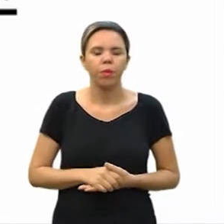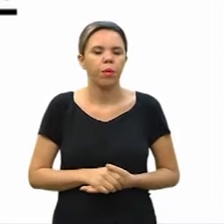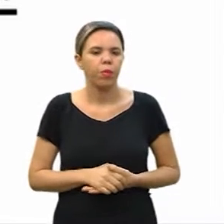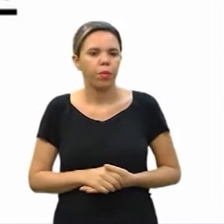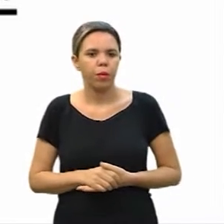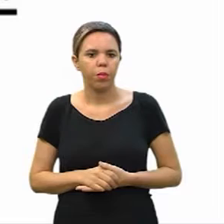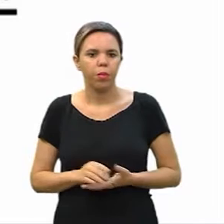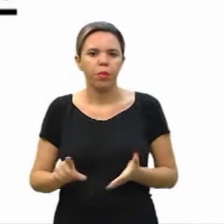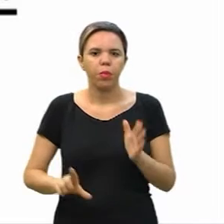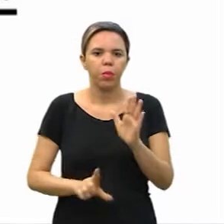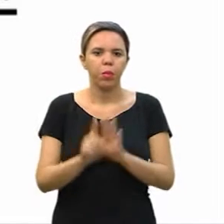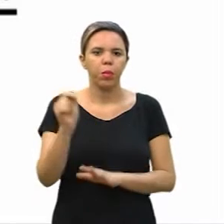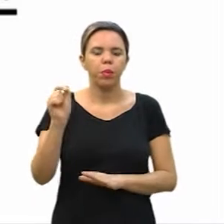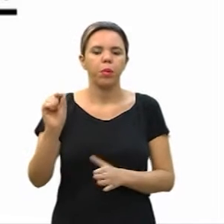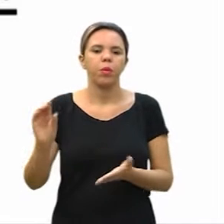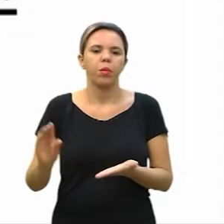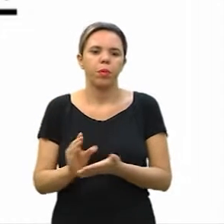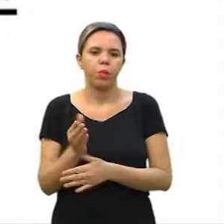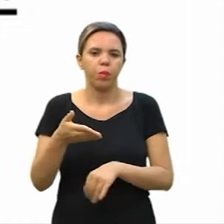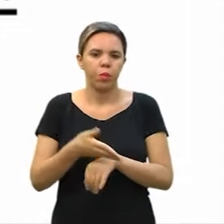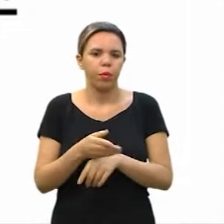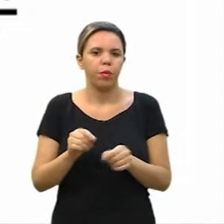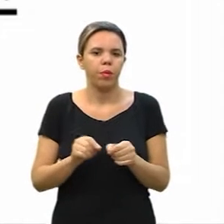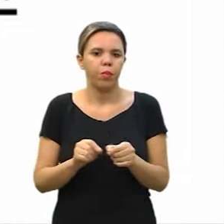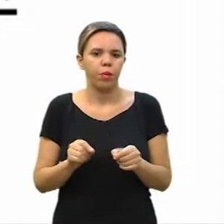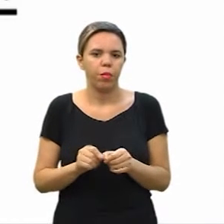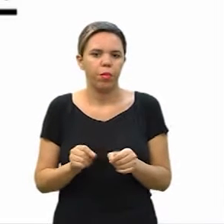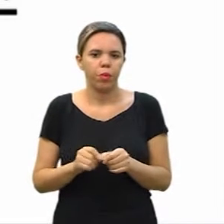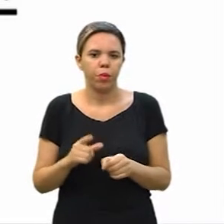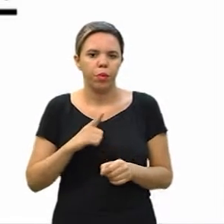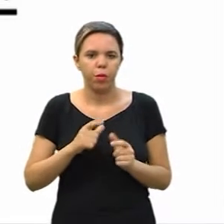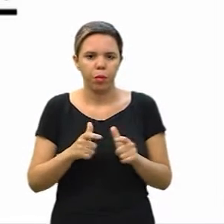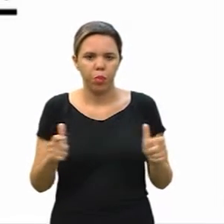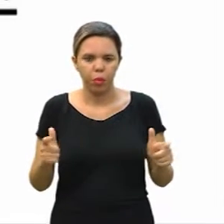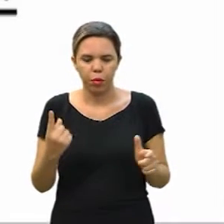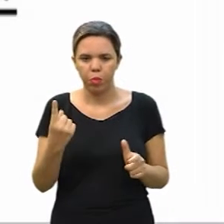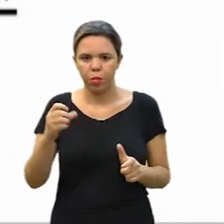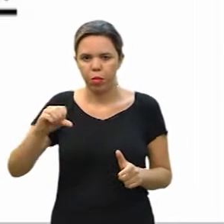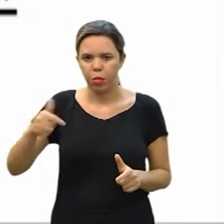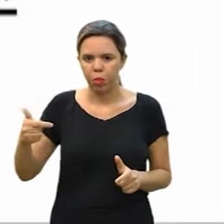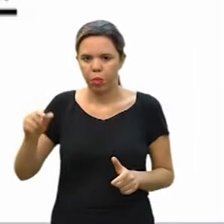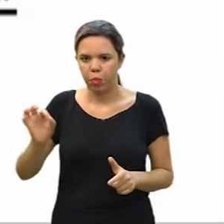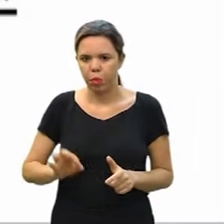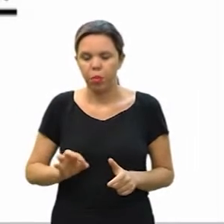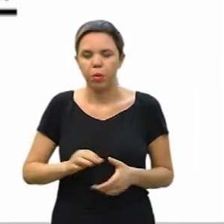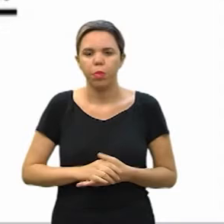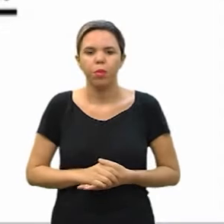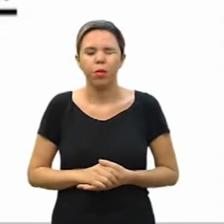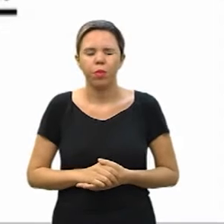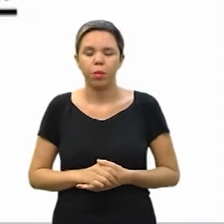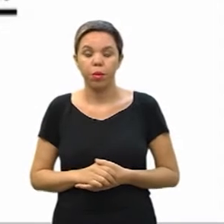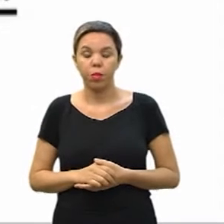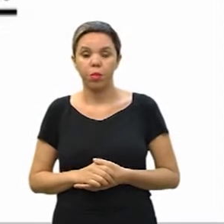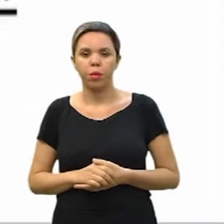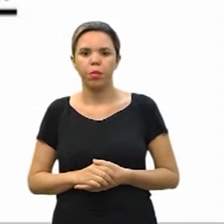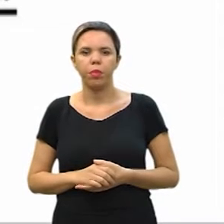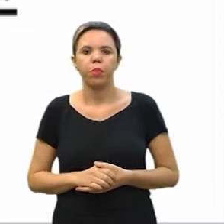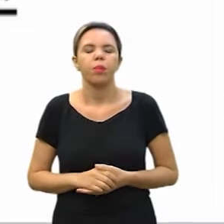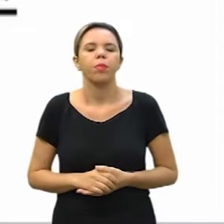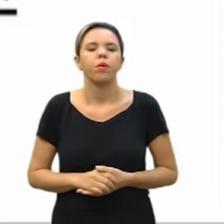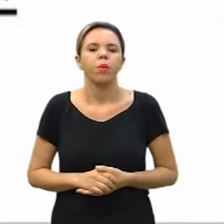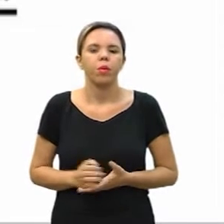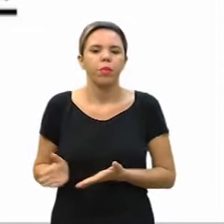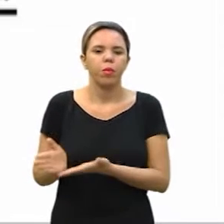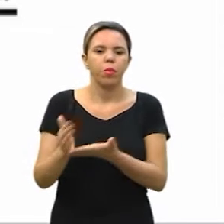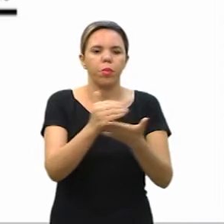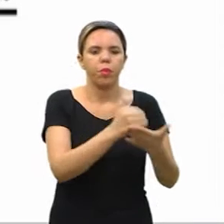4.174.400.000. As receitas intra-orçamentárias tiveram um crescimento de 192%.